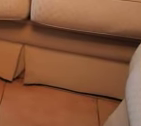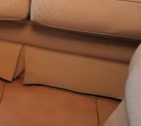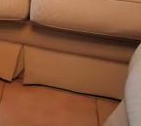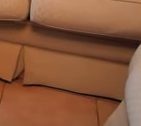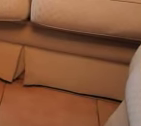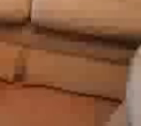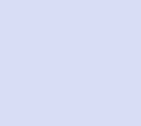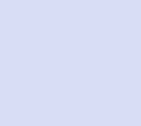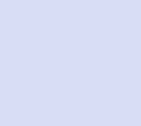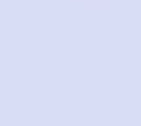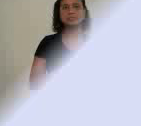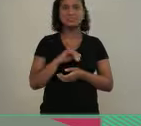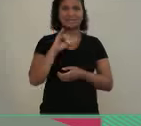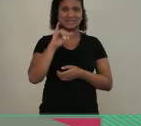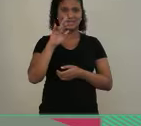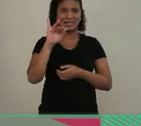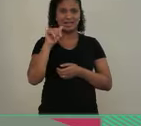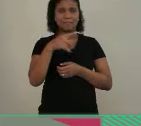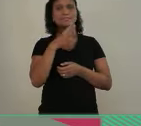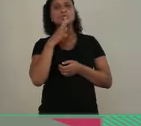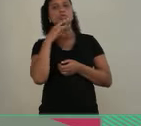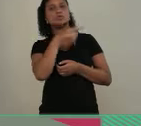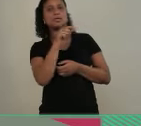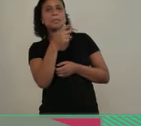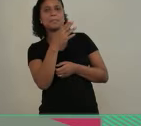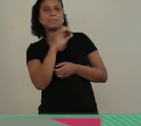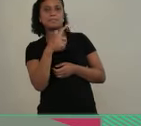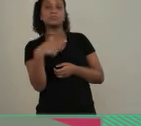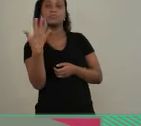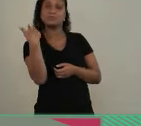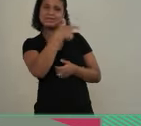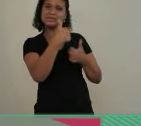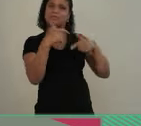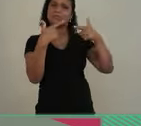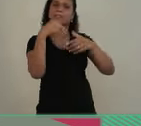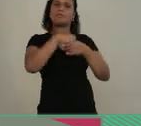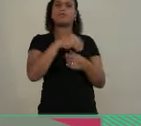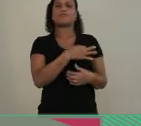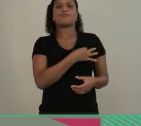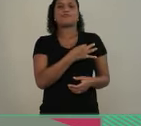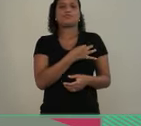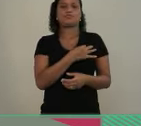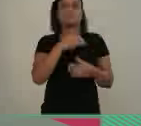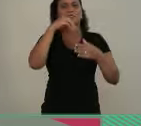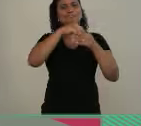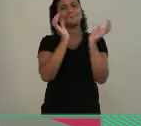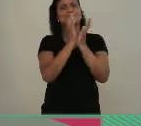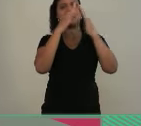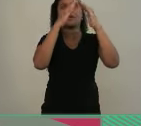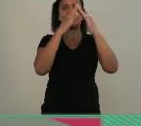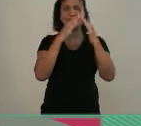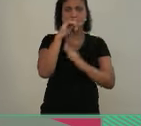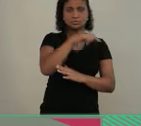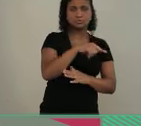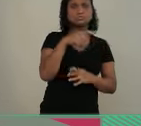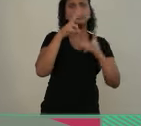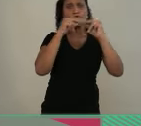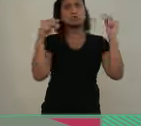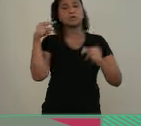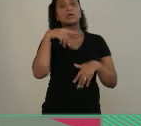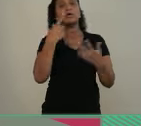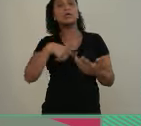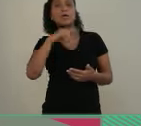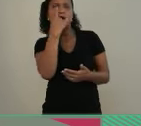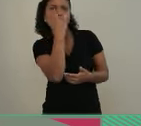sofá. Iria conheceu Gabriel quando trabalhava como voluntária em um abrigo em Florianópolis. Se encantou com ele